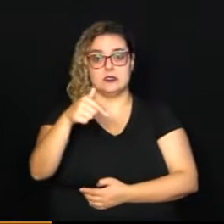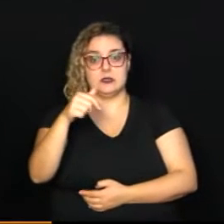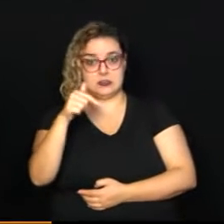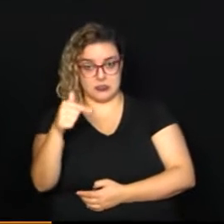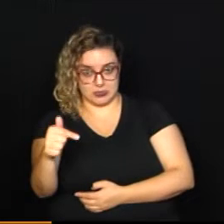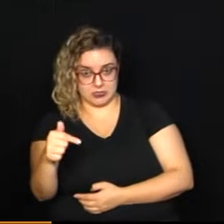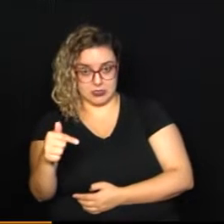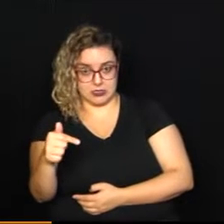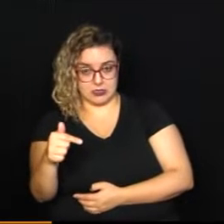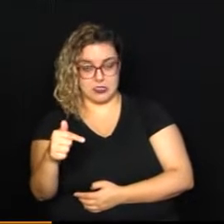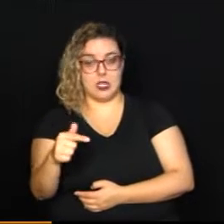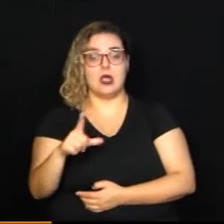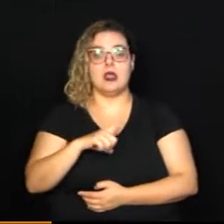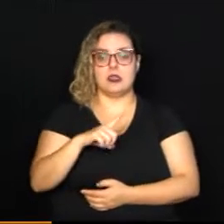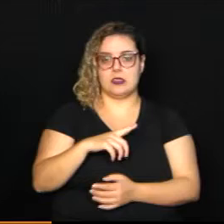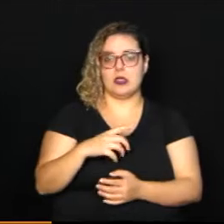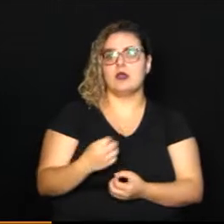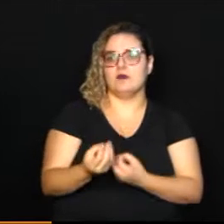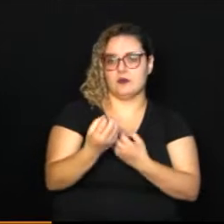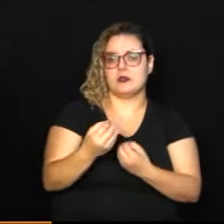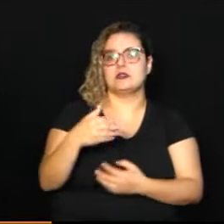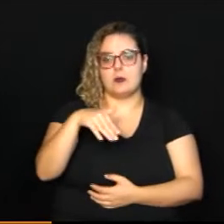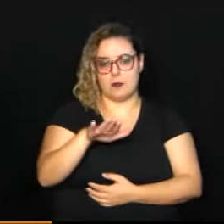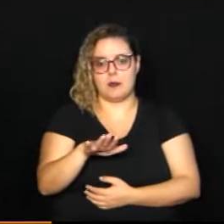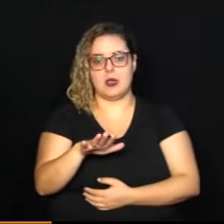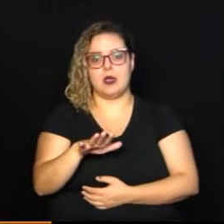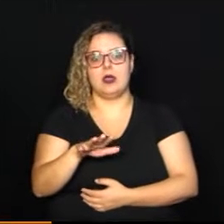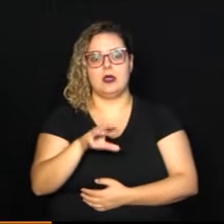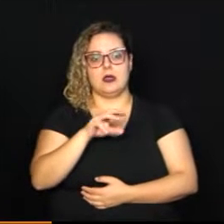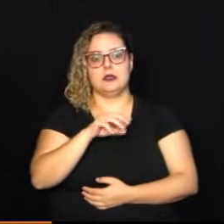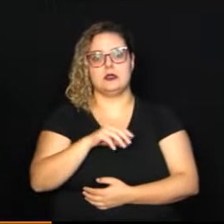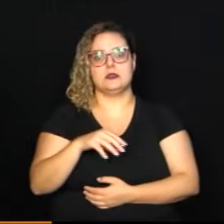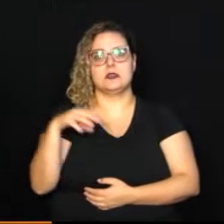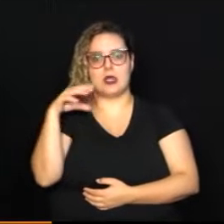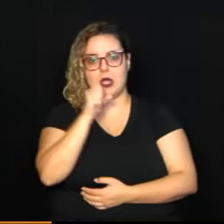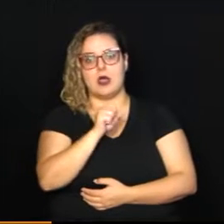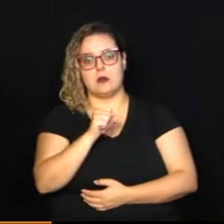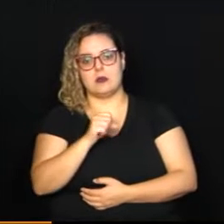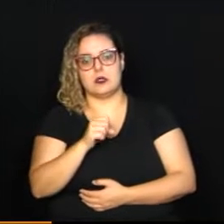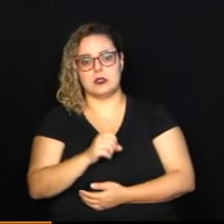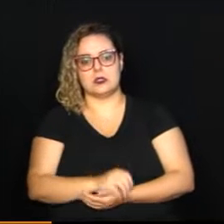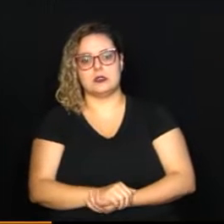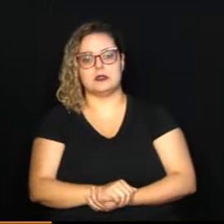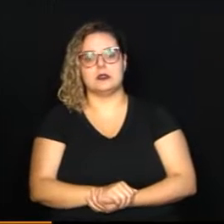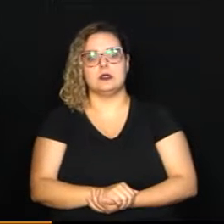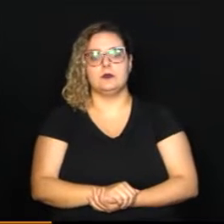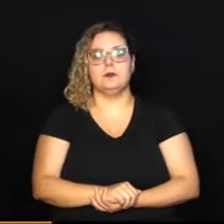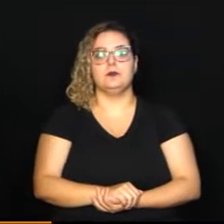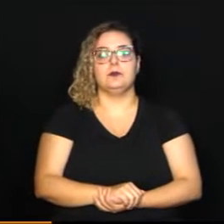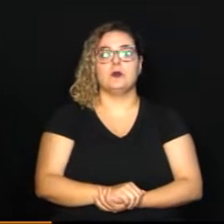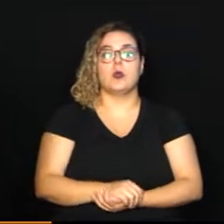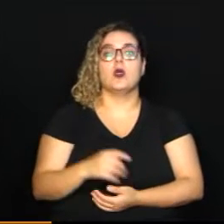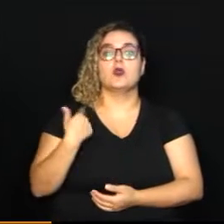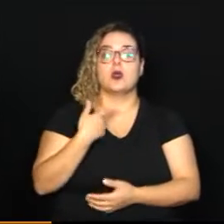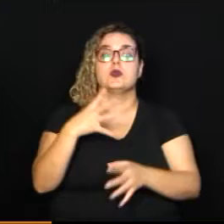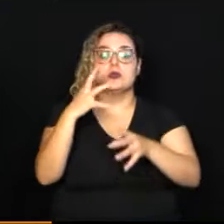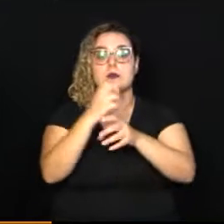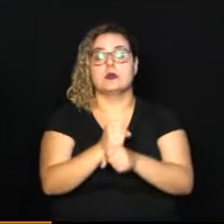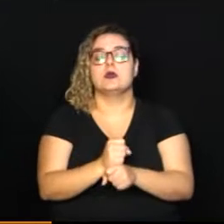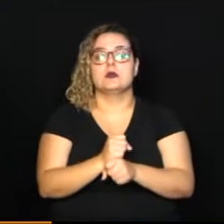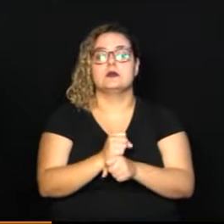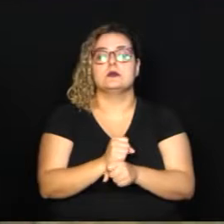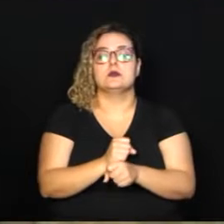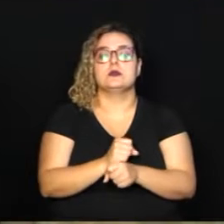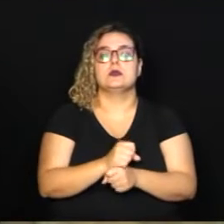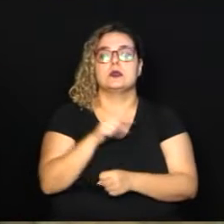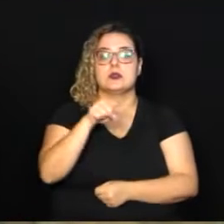33.177. A gente tem dados mais atualizados que do site enviados pela assessoria de imprensa da Prefeitura, Gabriel. Então a gente vê, olha, que essa última